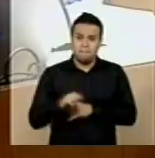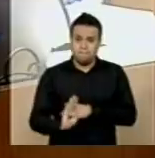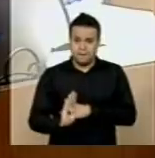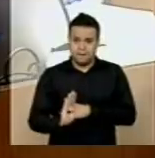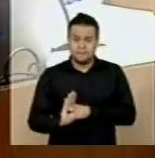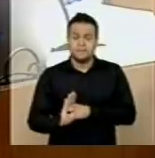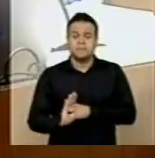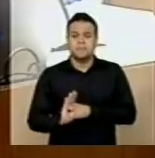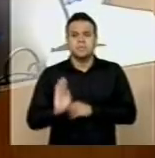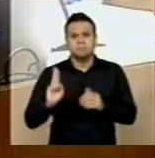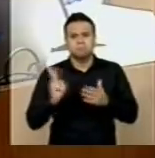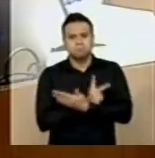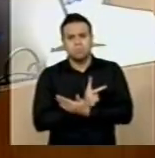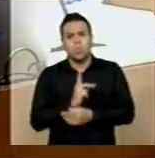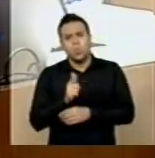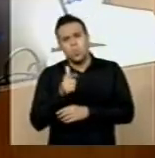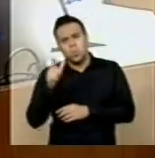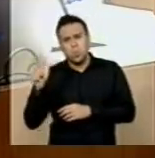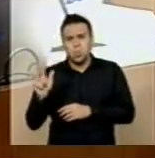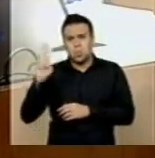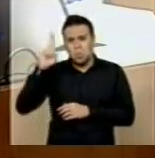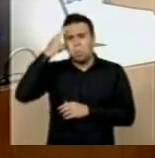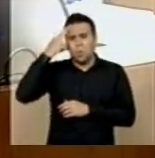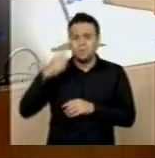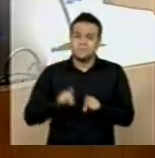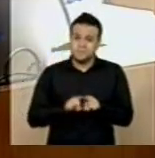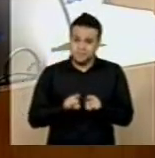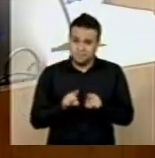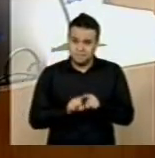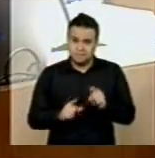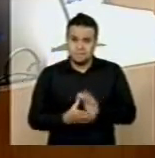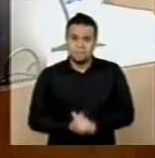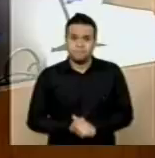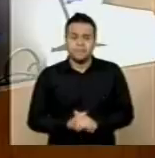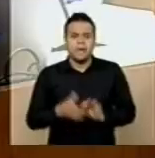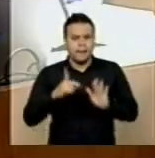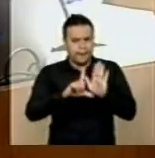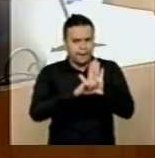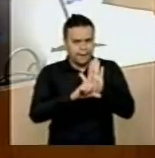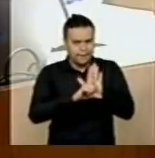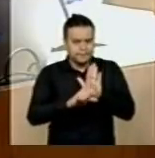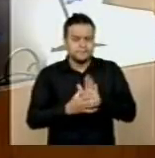já ocorreu em outras hipóteses, nessa hipótese, apesar de ser uma lei de...